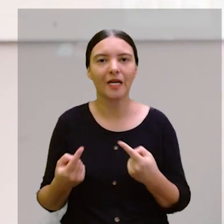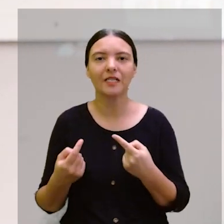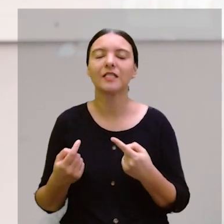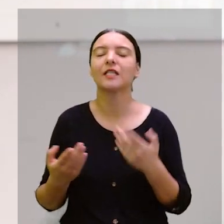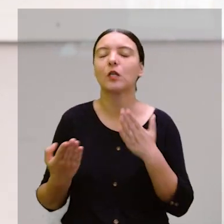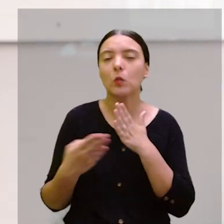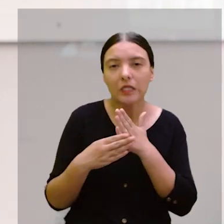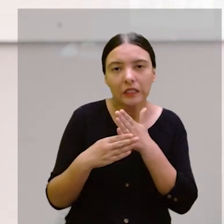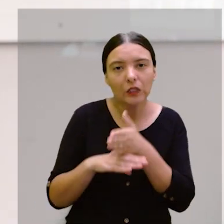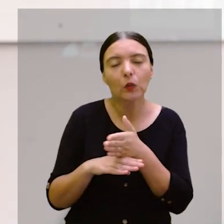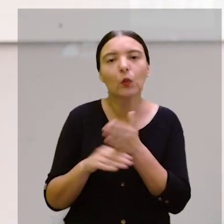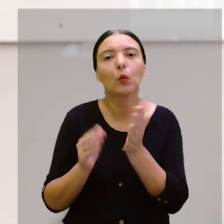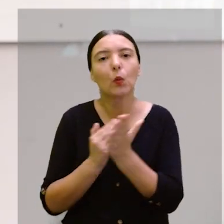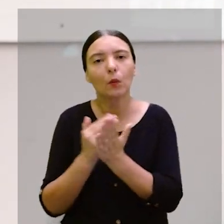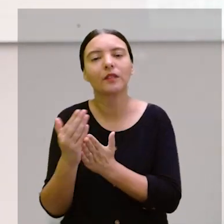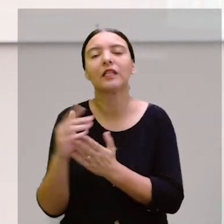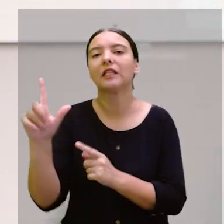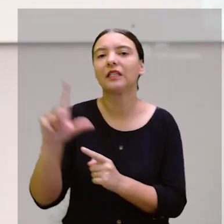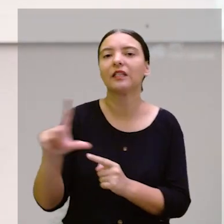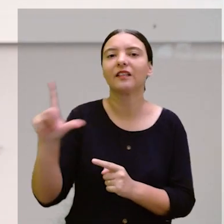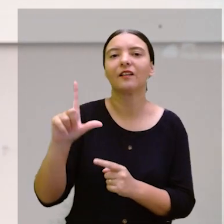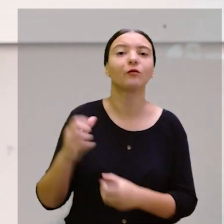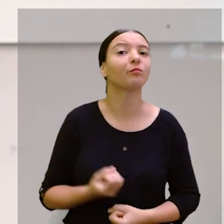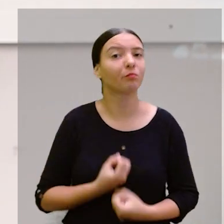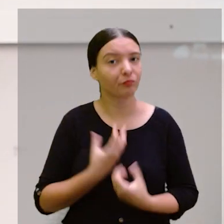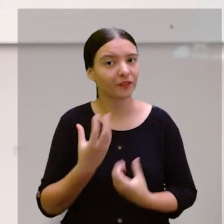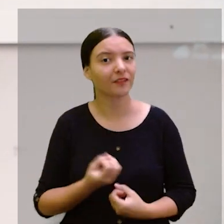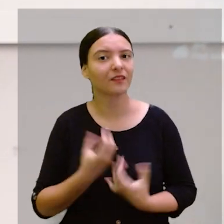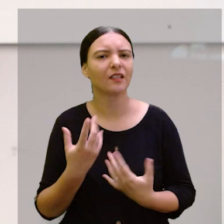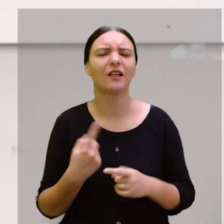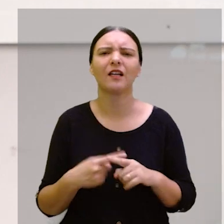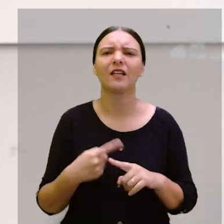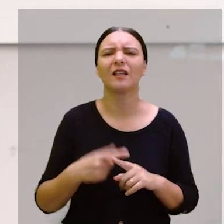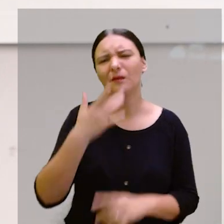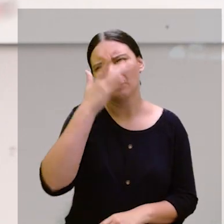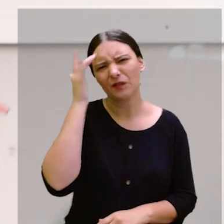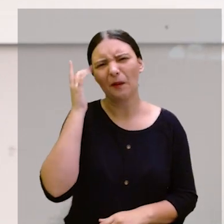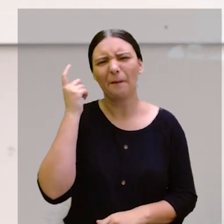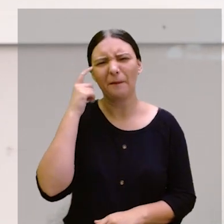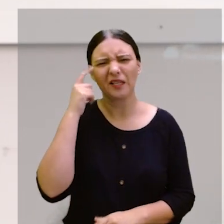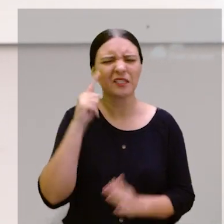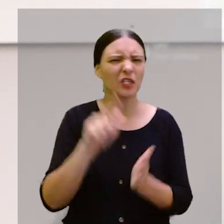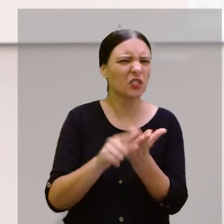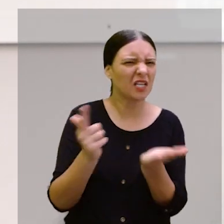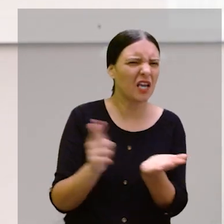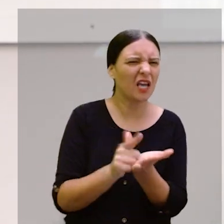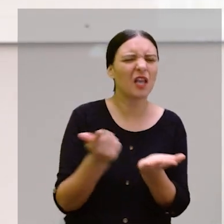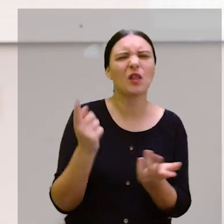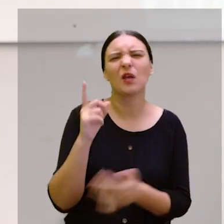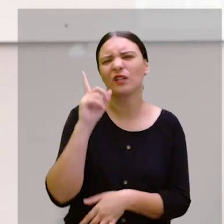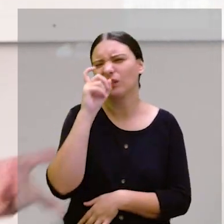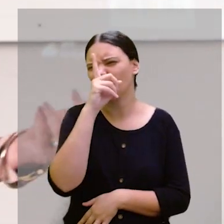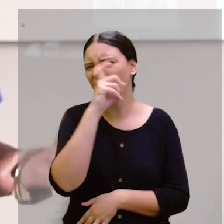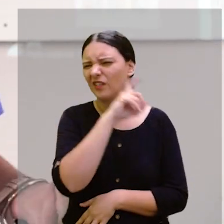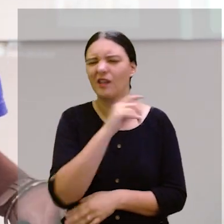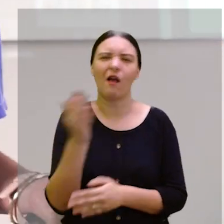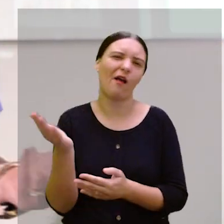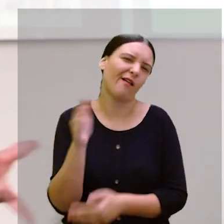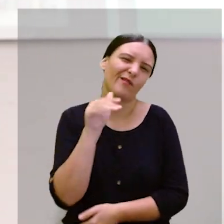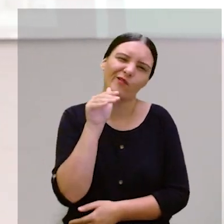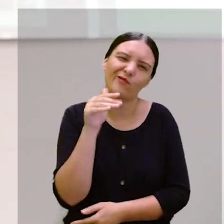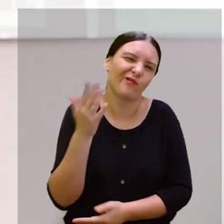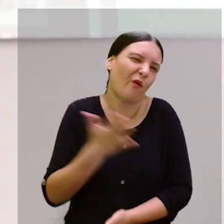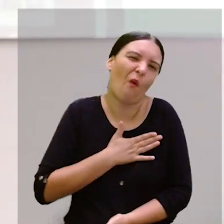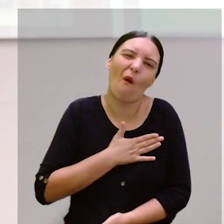de entrada na leitura e na literatura foi a poesia, que muita gente acha que é o gênero mais difícil, que adolescente, imagina, adolescente não vai gostar muito de ler